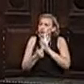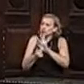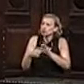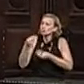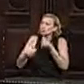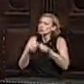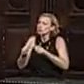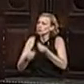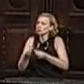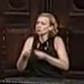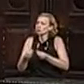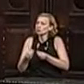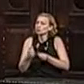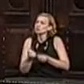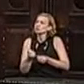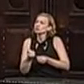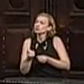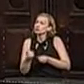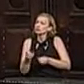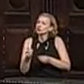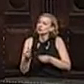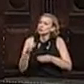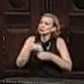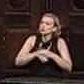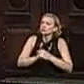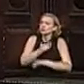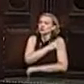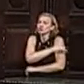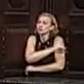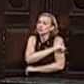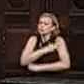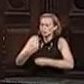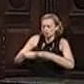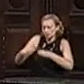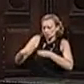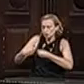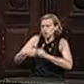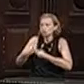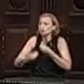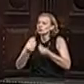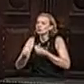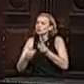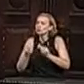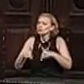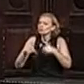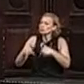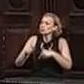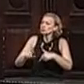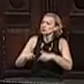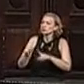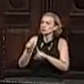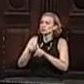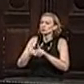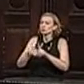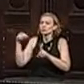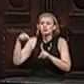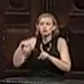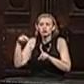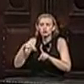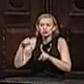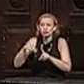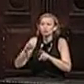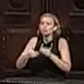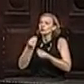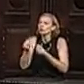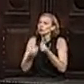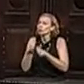do município, como está o município para enfrentar esses próximos meses, como que o município vai fechar o caixa